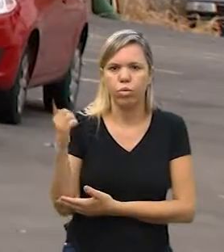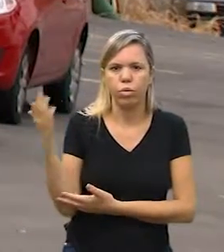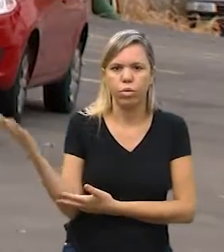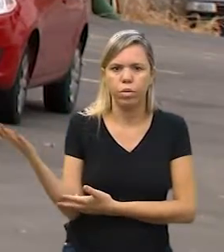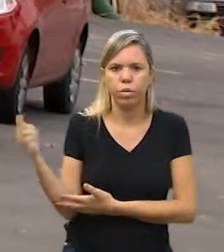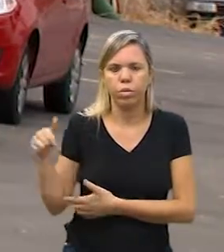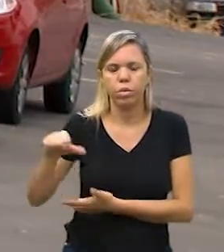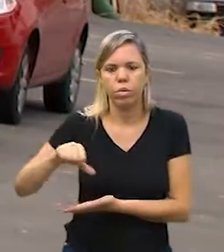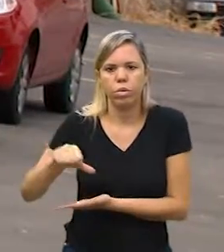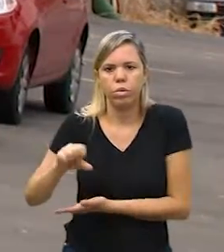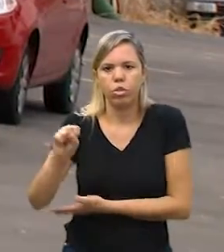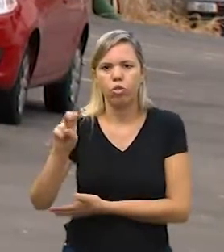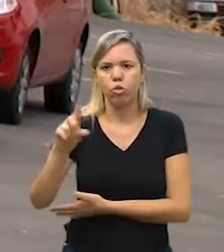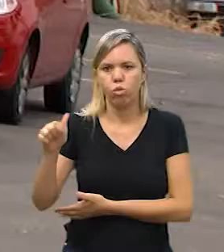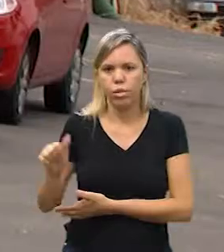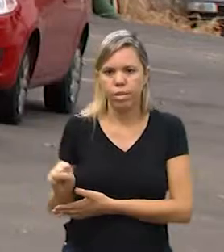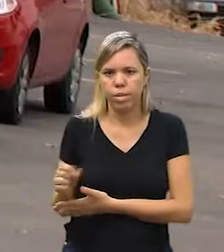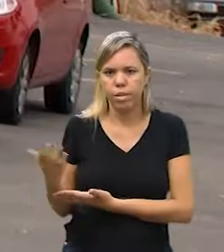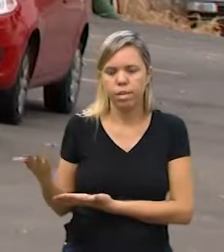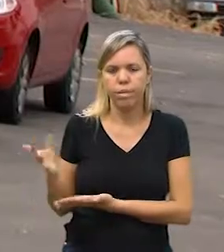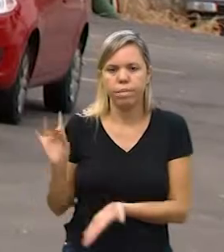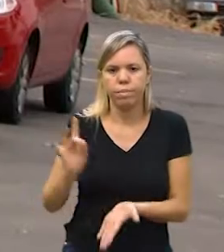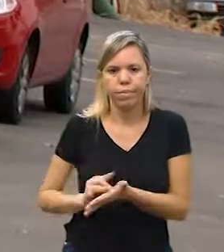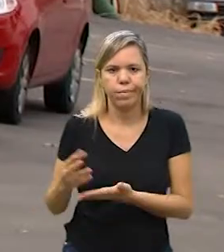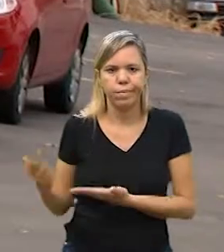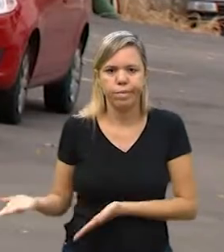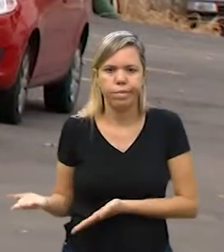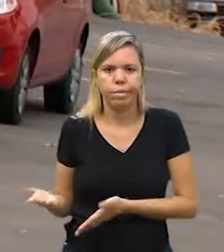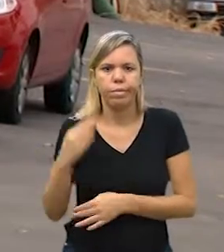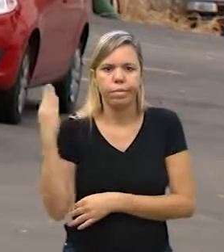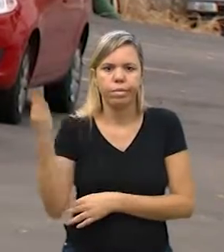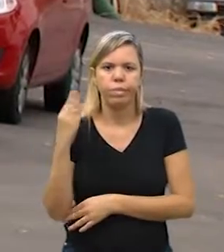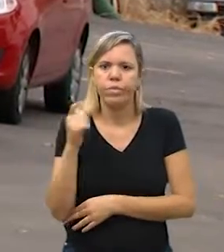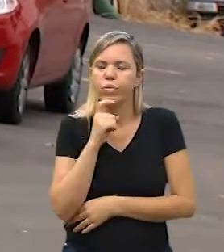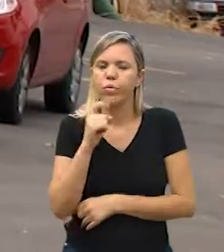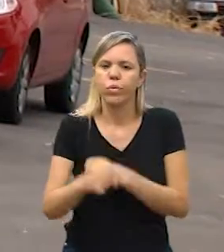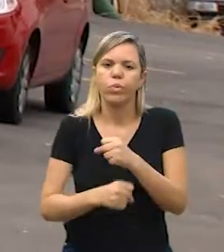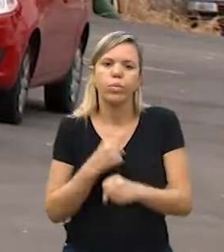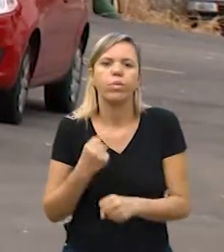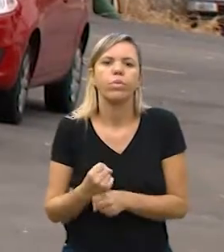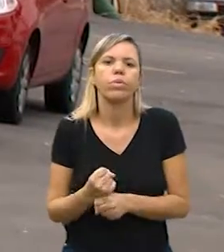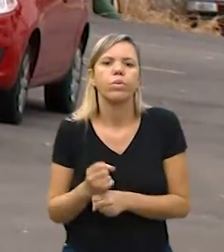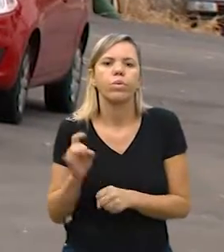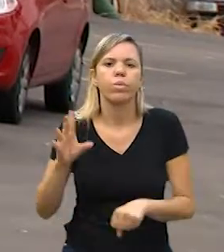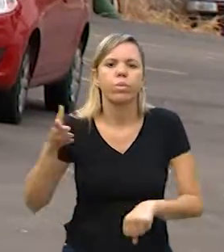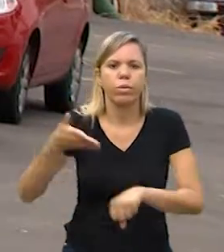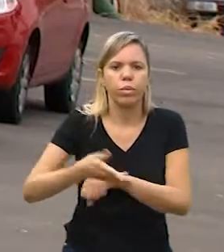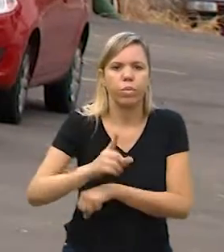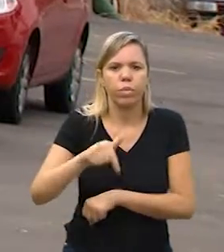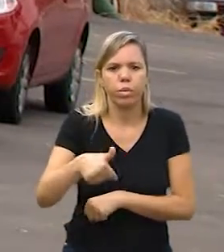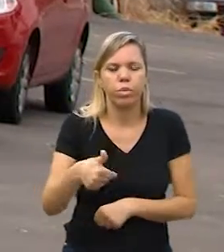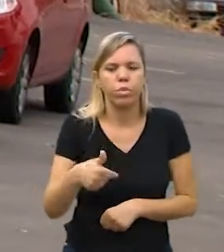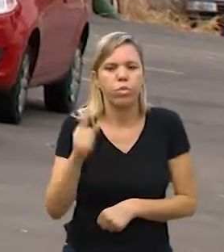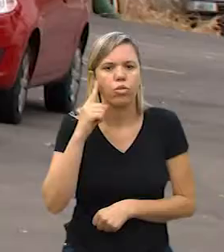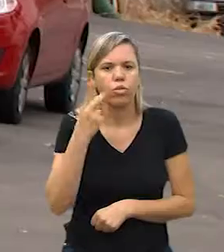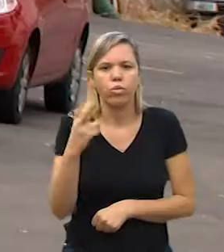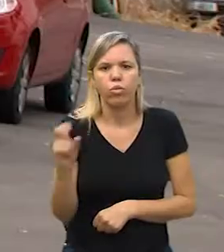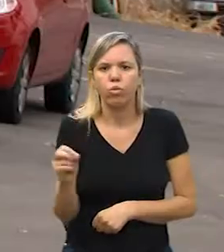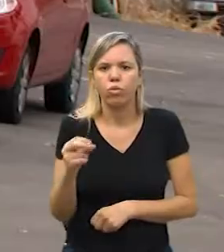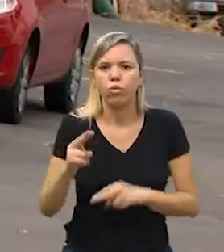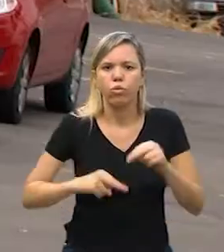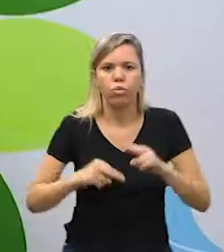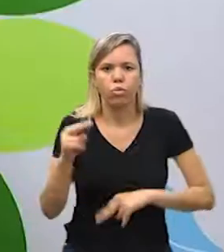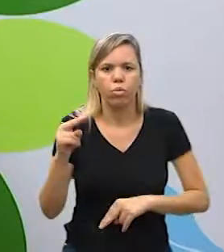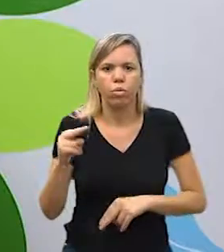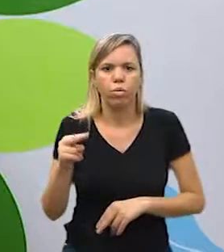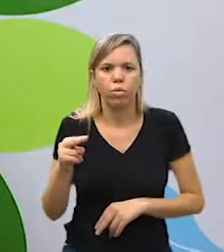25 graus, aqui na região de Sousas. E oficialmente, a estação mais fria do ano só entrará a partir do dia 20